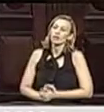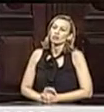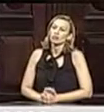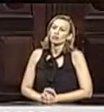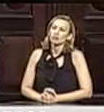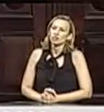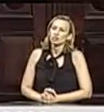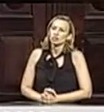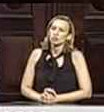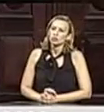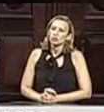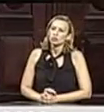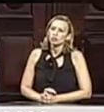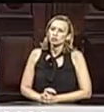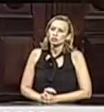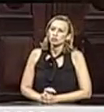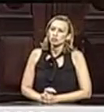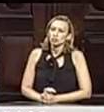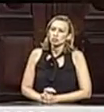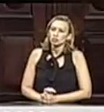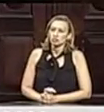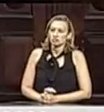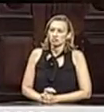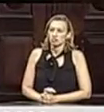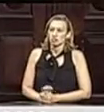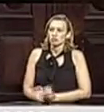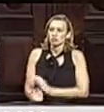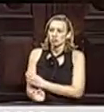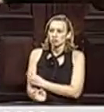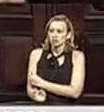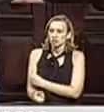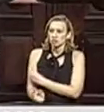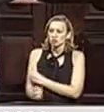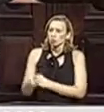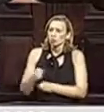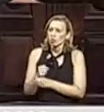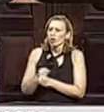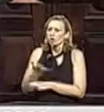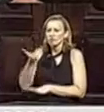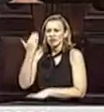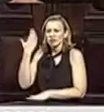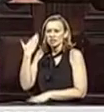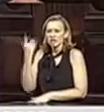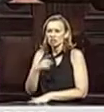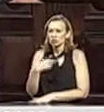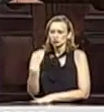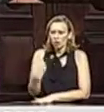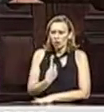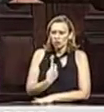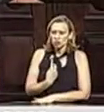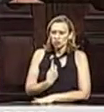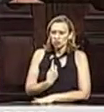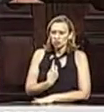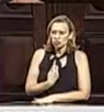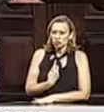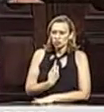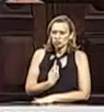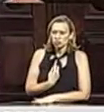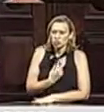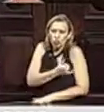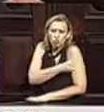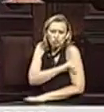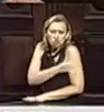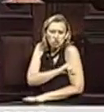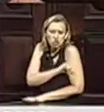O nosso pós-sal e pré-sal é conhecido. No ano passado, nós não tínhamos, o Rio de Janeiro não estava no